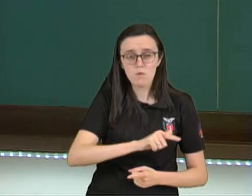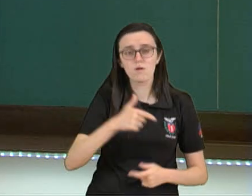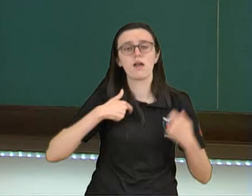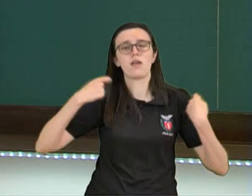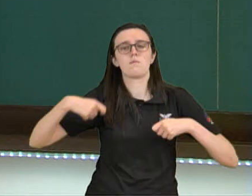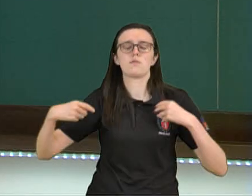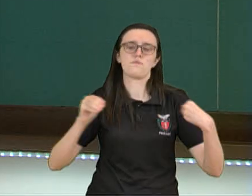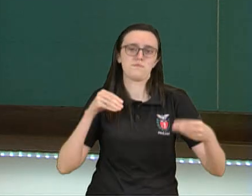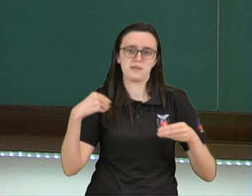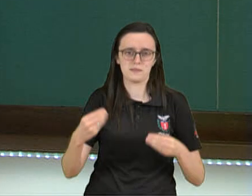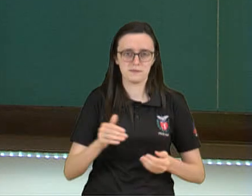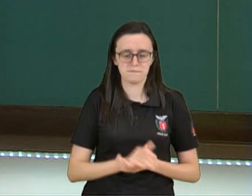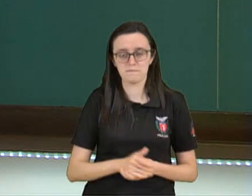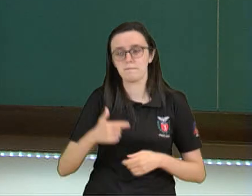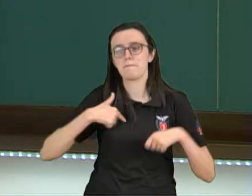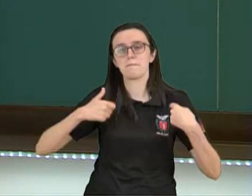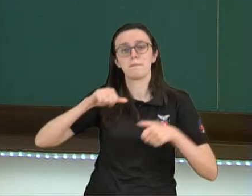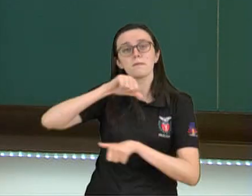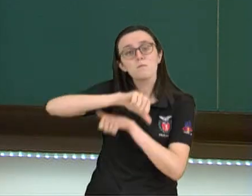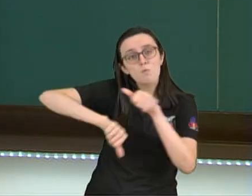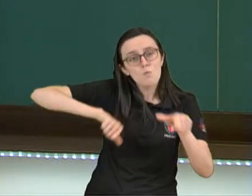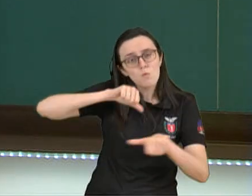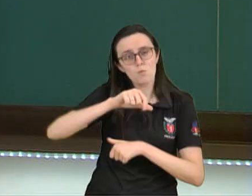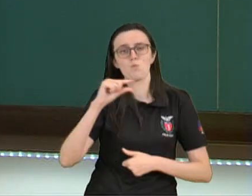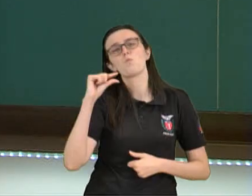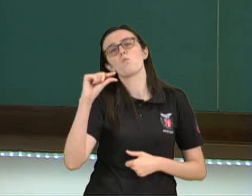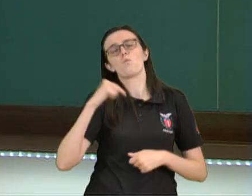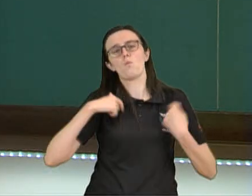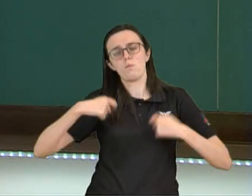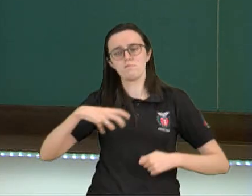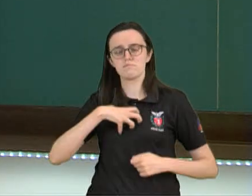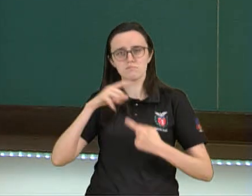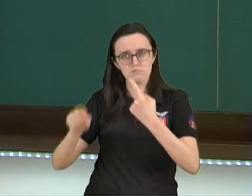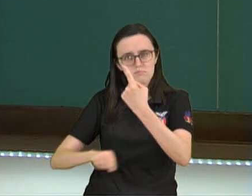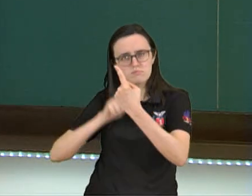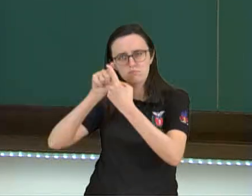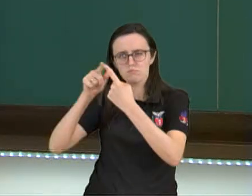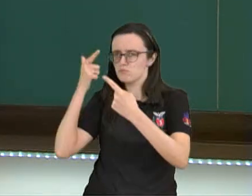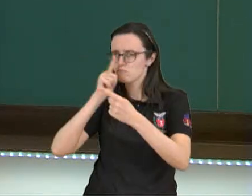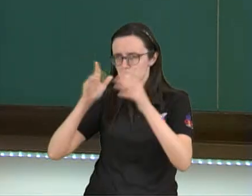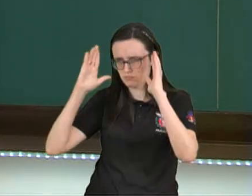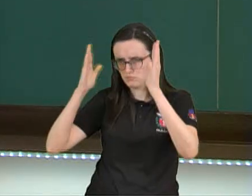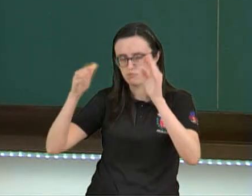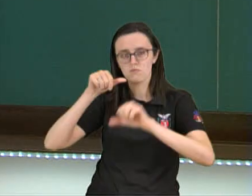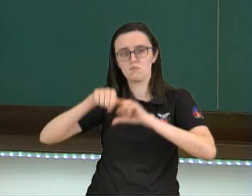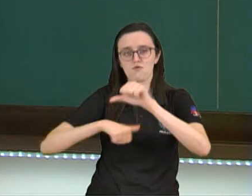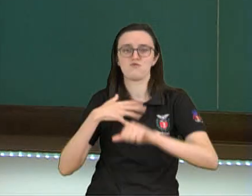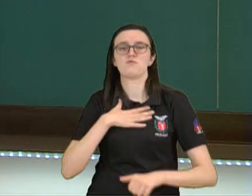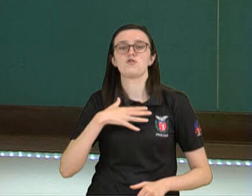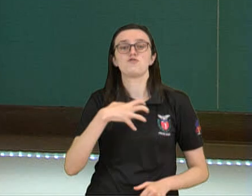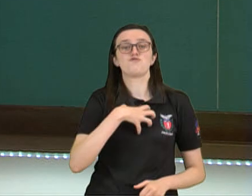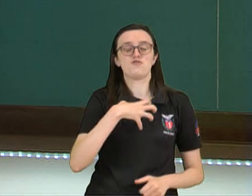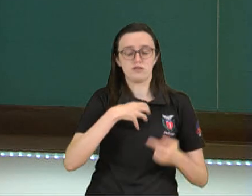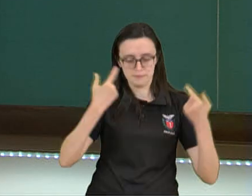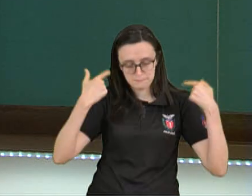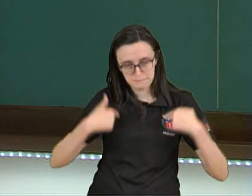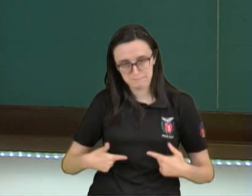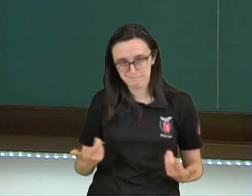ser flexível. Eu preciso mudar um pouquinho a minha meta, o meu alvo, a minha posição, o meu jeito de